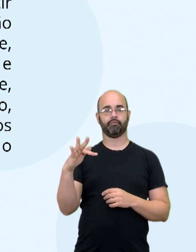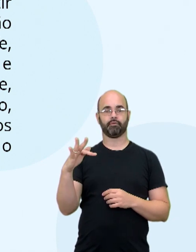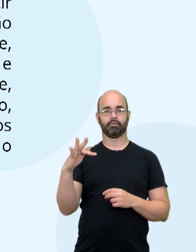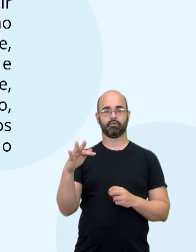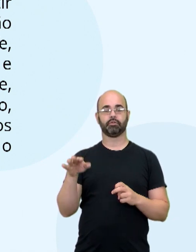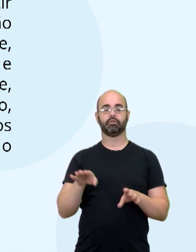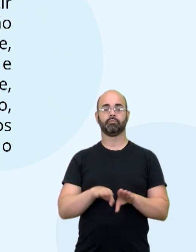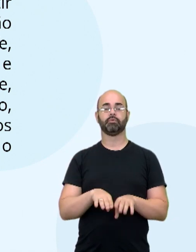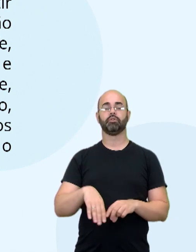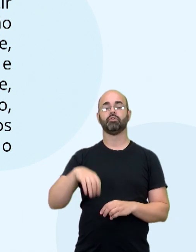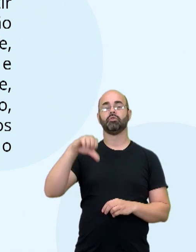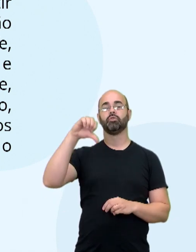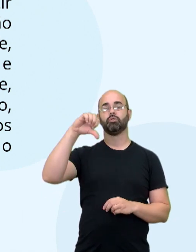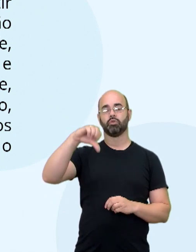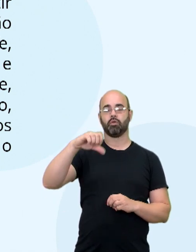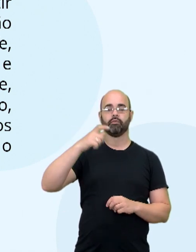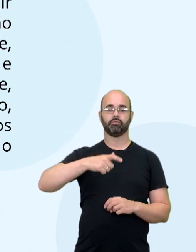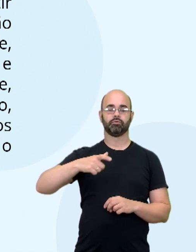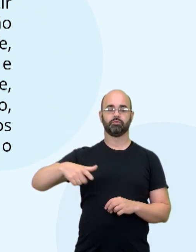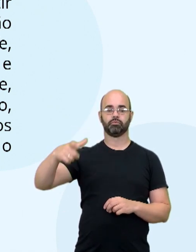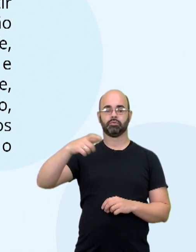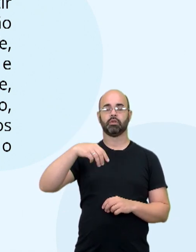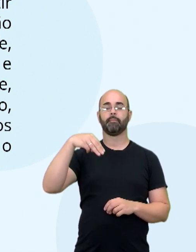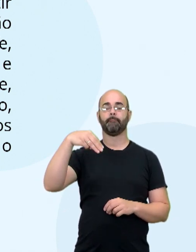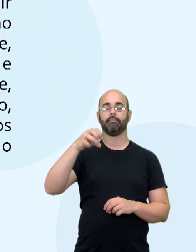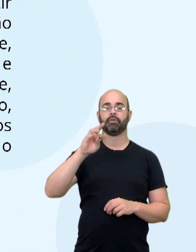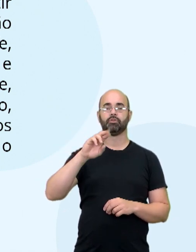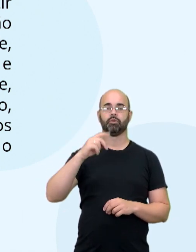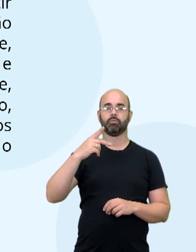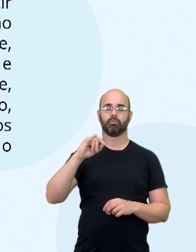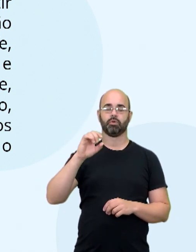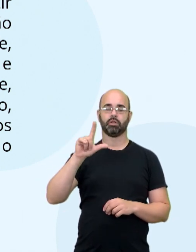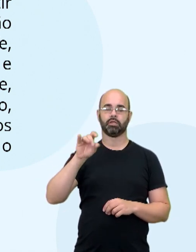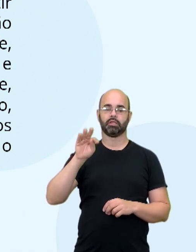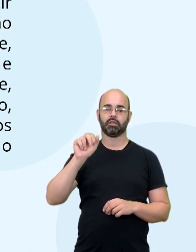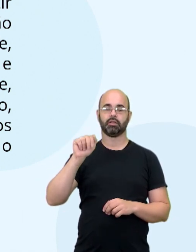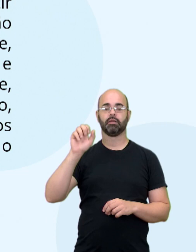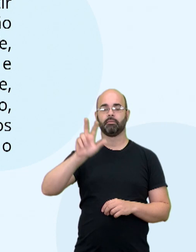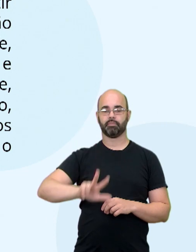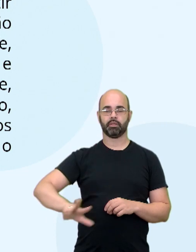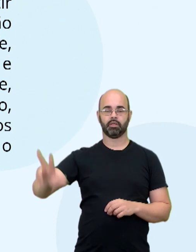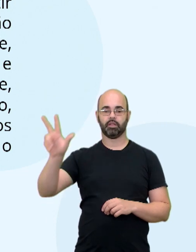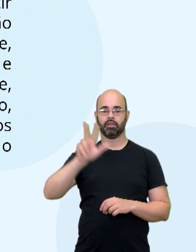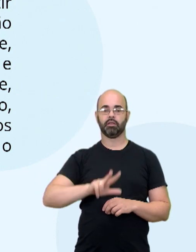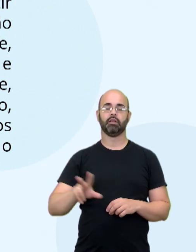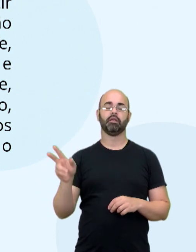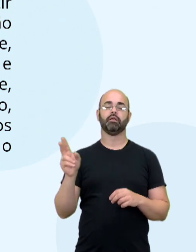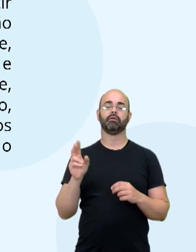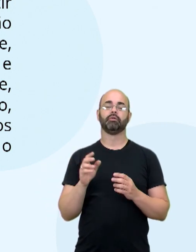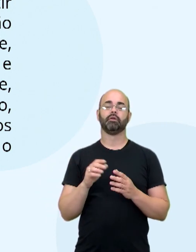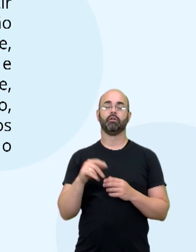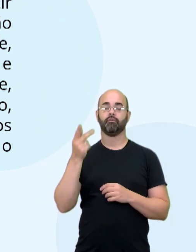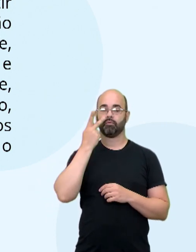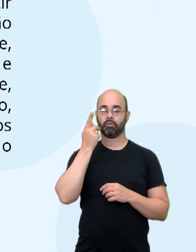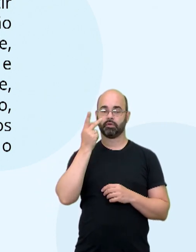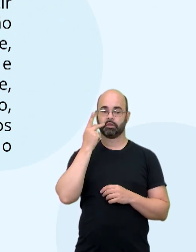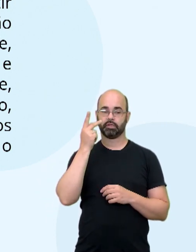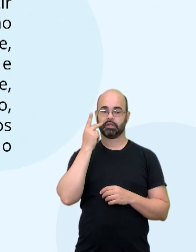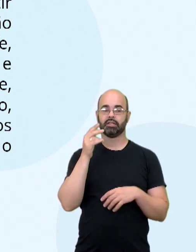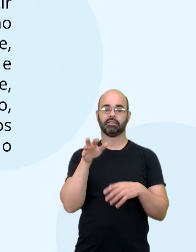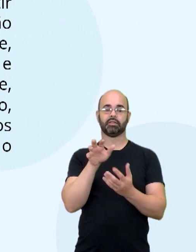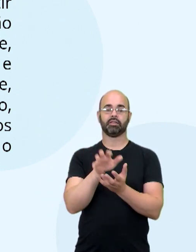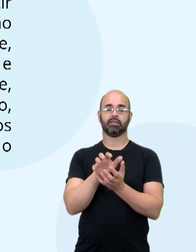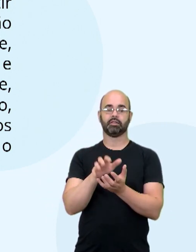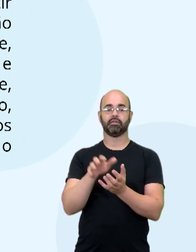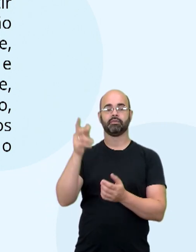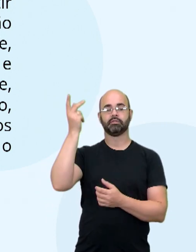regiões metropolitanas: Belém, Fortaleza, Recife, Salvador, Belo Horizonte, Rio de Janeiro, São Paulo,